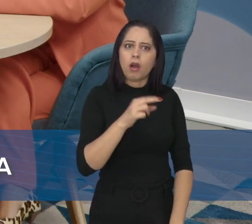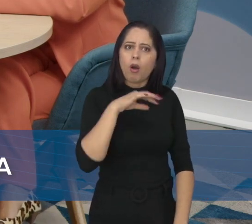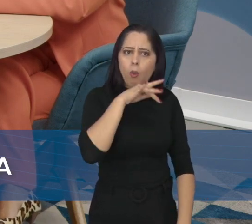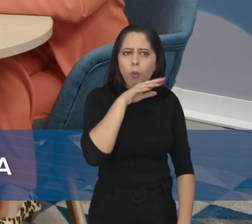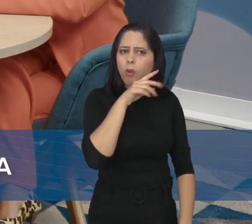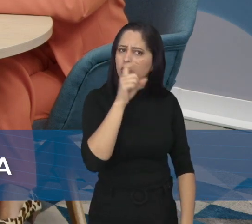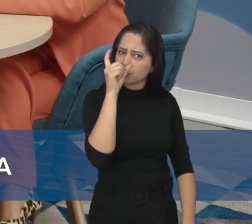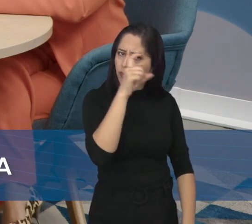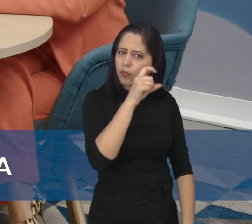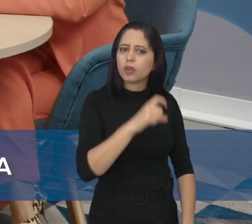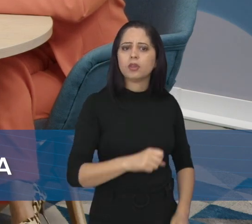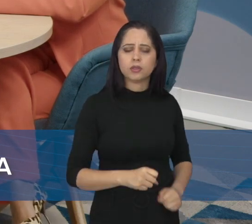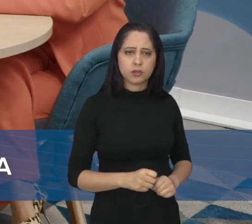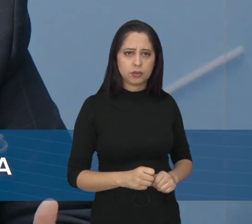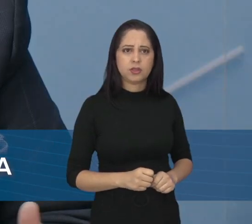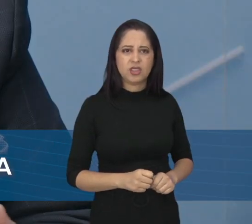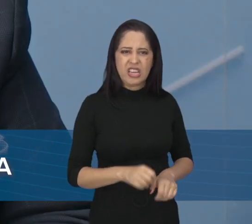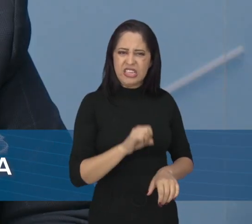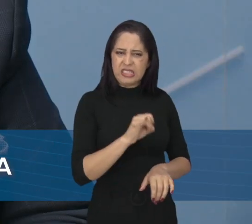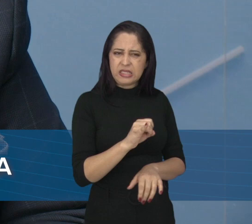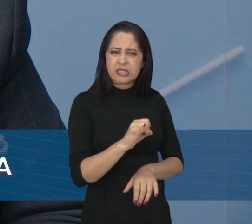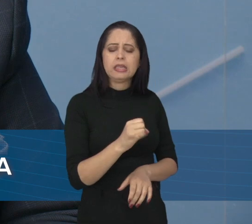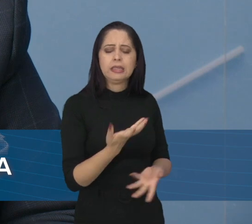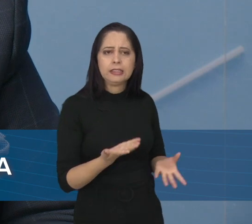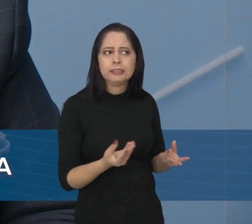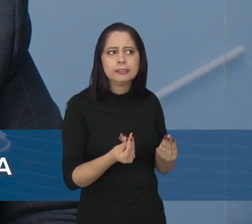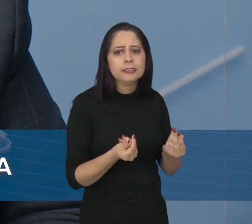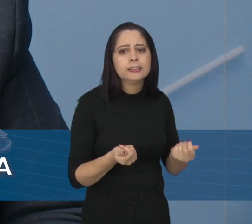Né? A partir do momento que nós